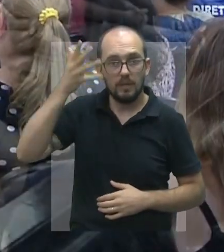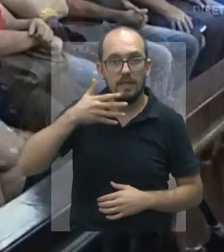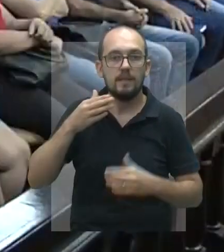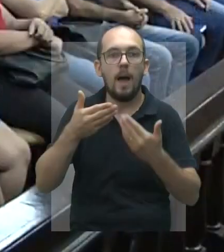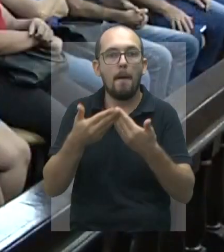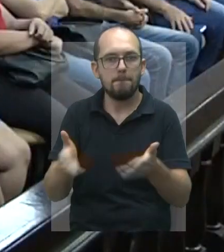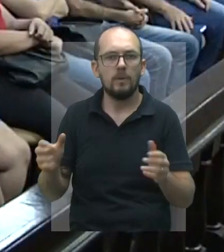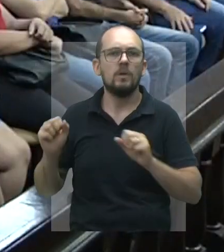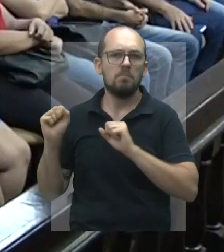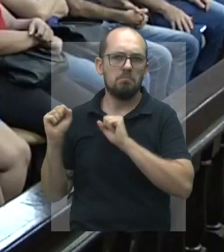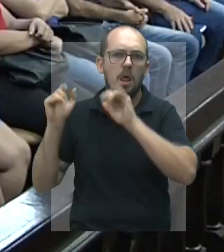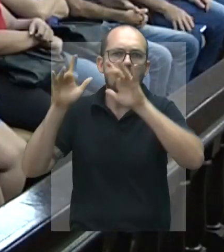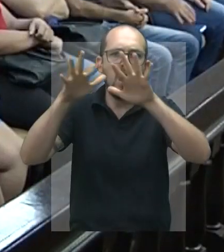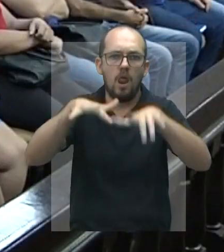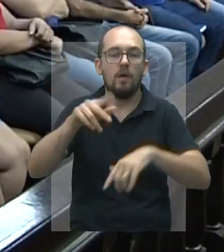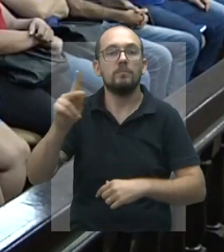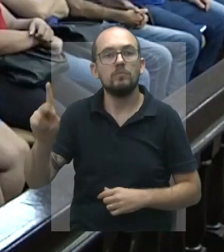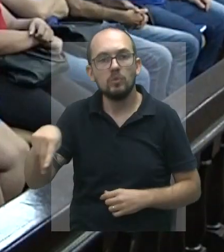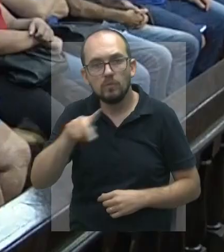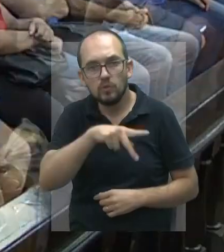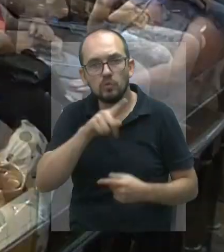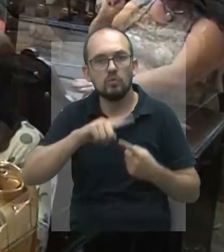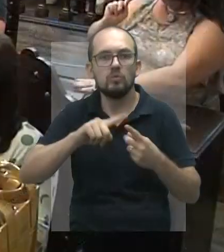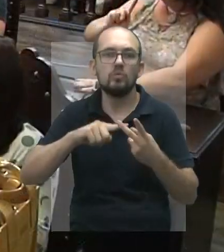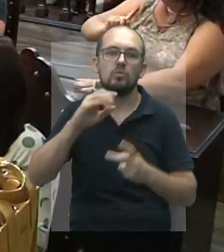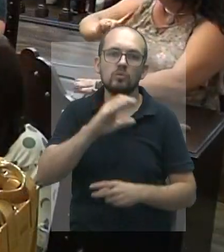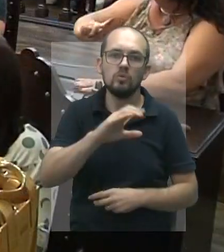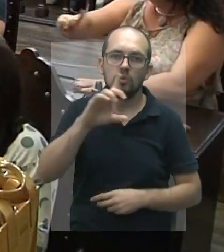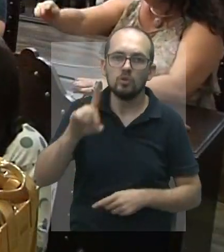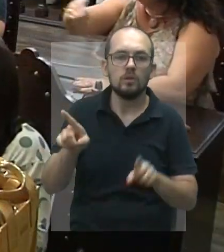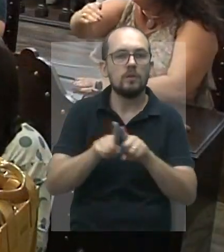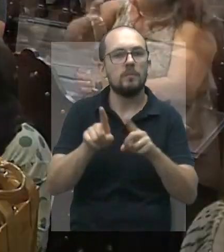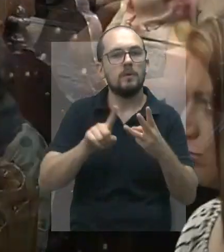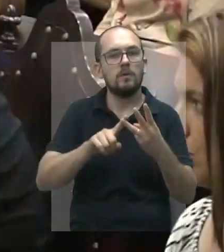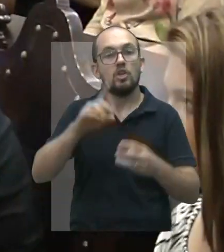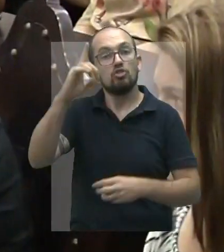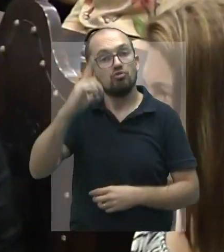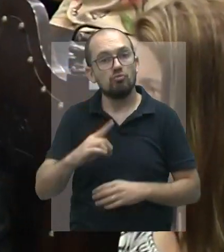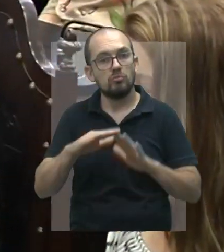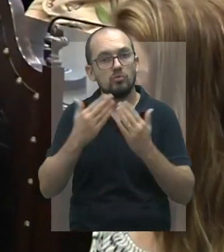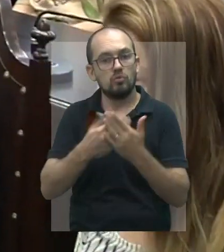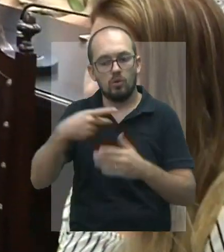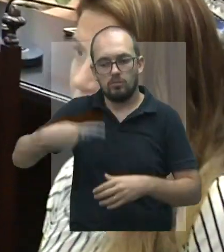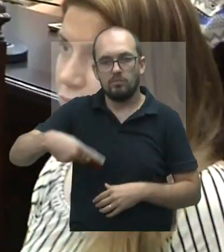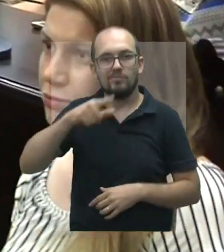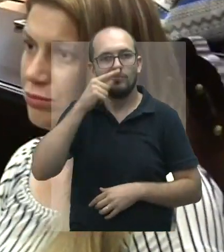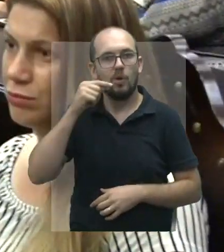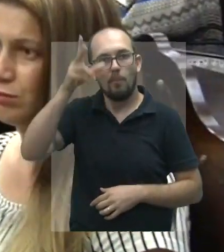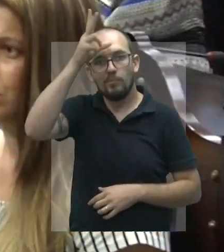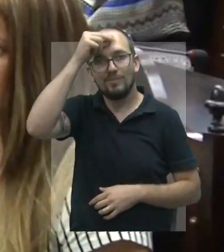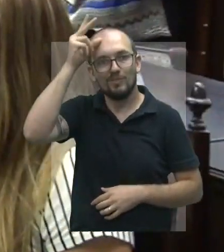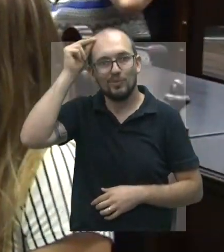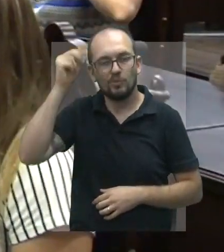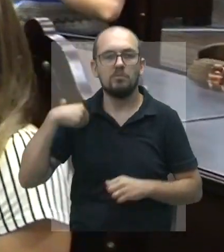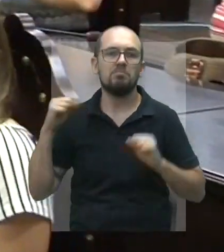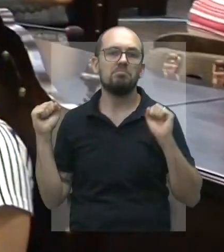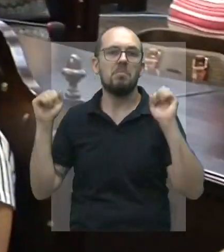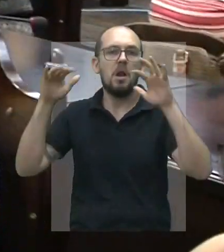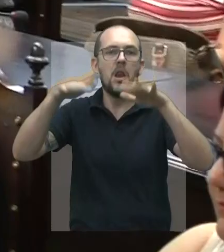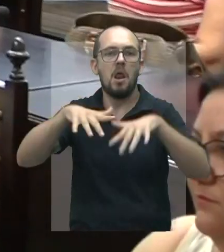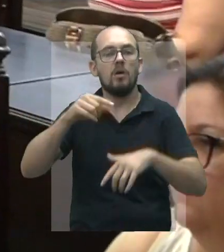presença maciça de professores, coordenadores e diretores da rede municipal de ensino, que aproveitaram